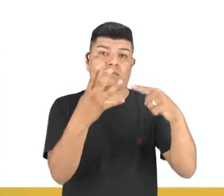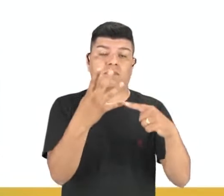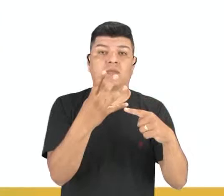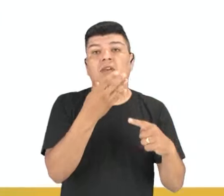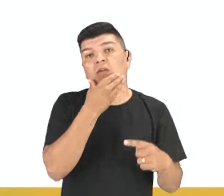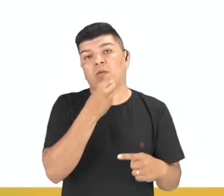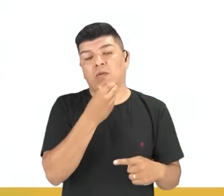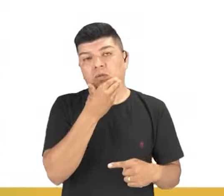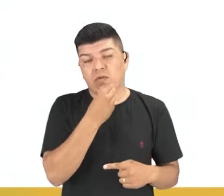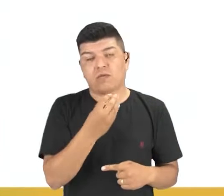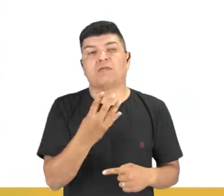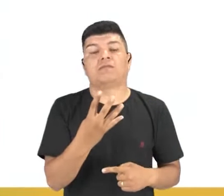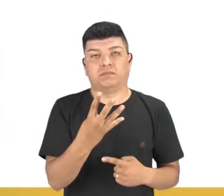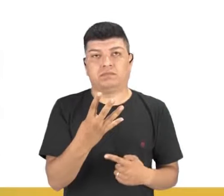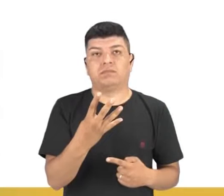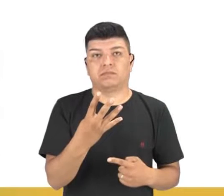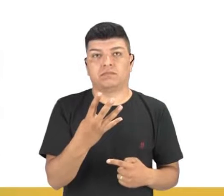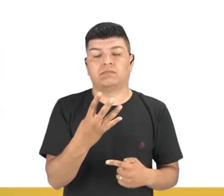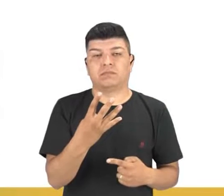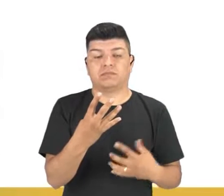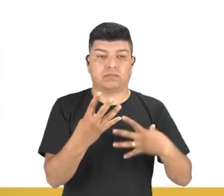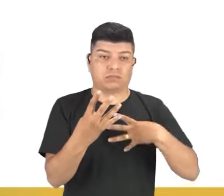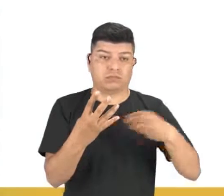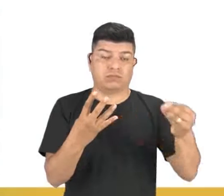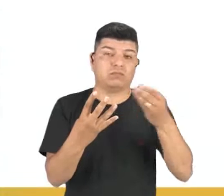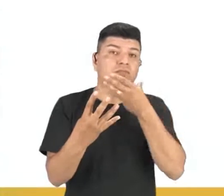temos 4 homens, frutos